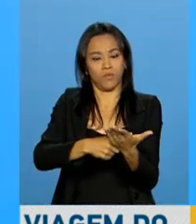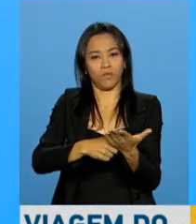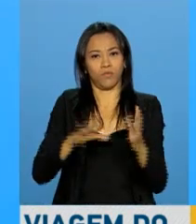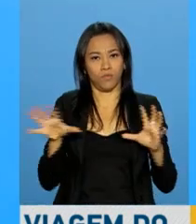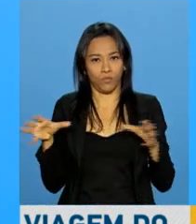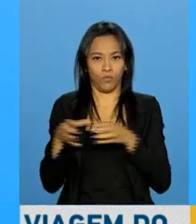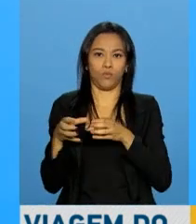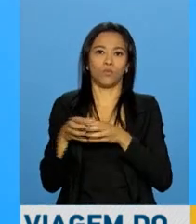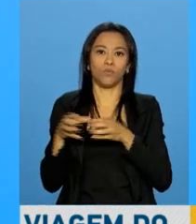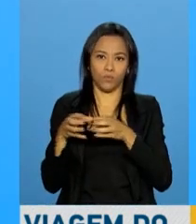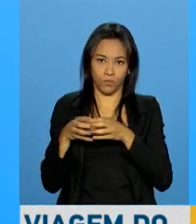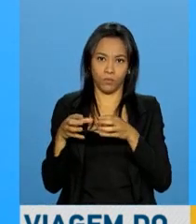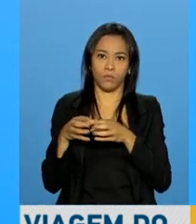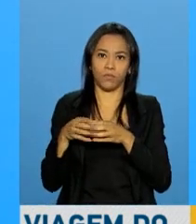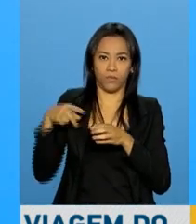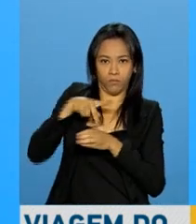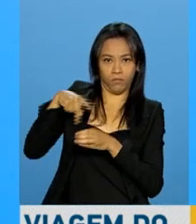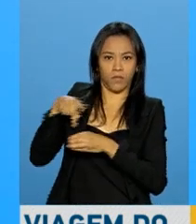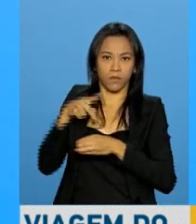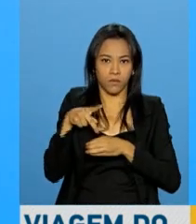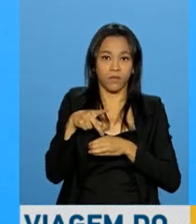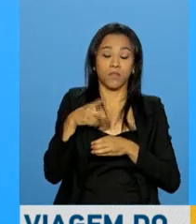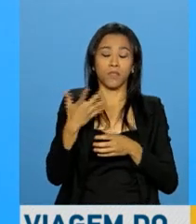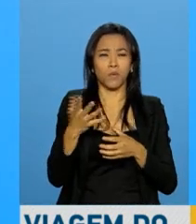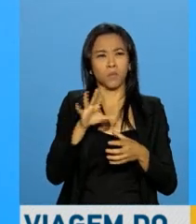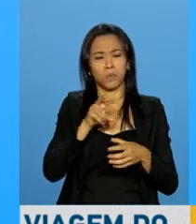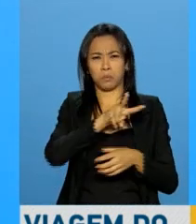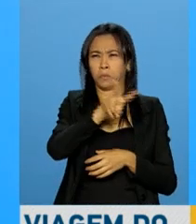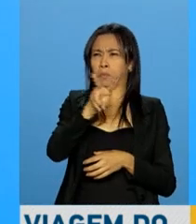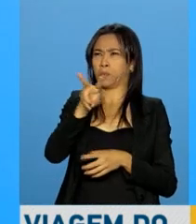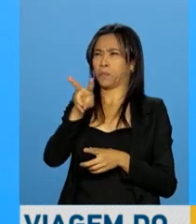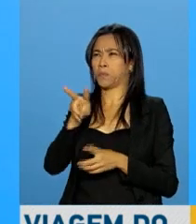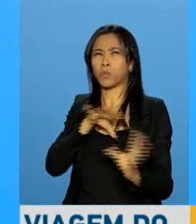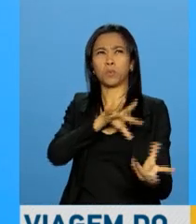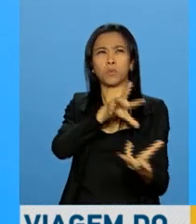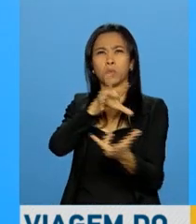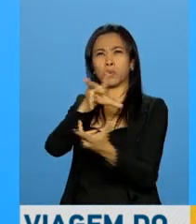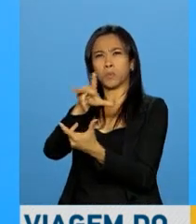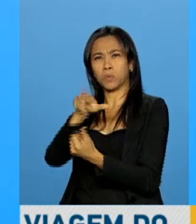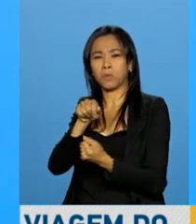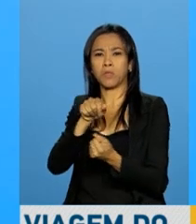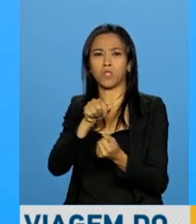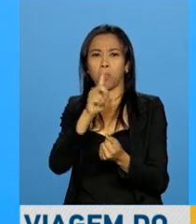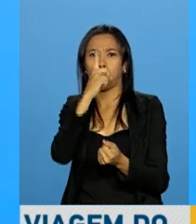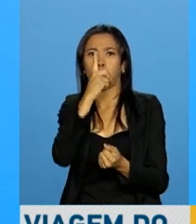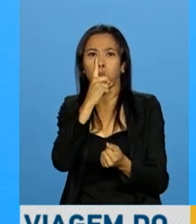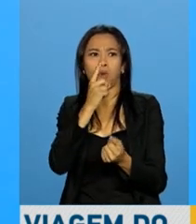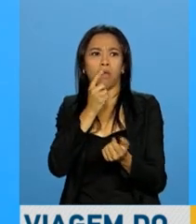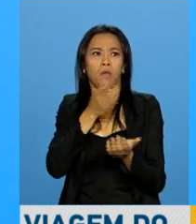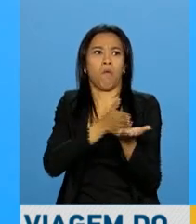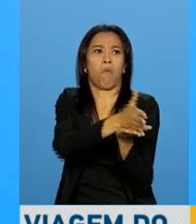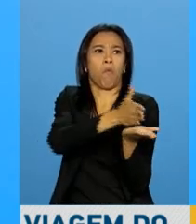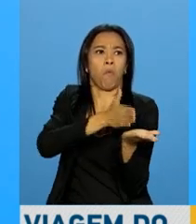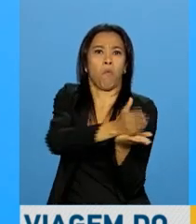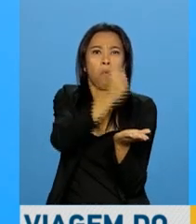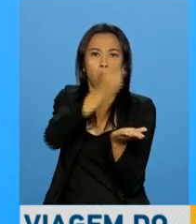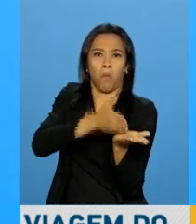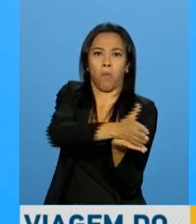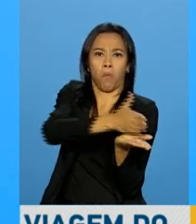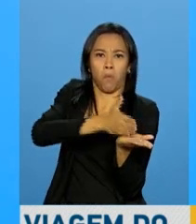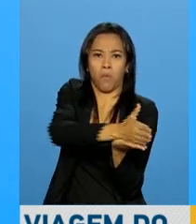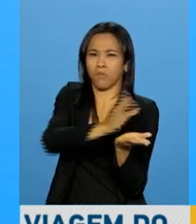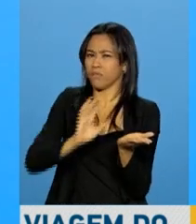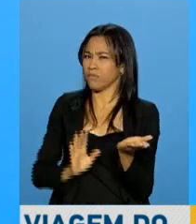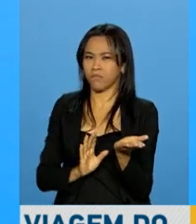grupo. Em um mundo marcado por tendências protecionistas, o Brasil reafirma, por meio